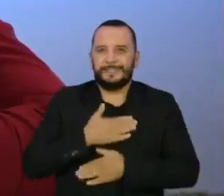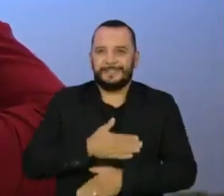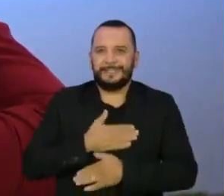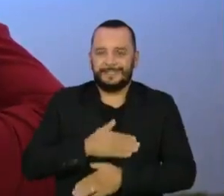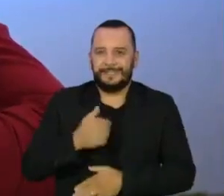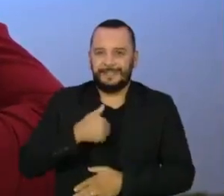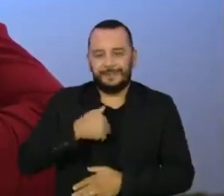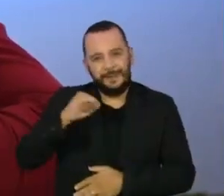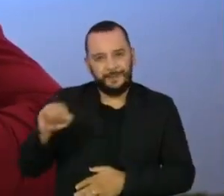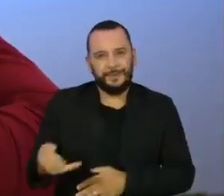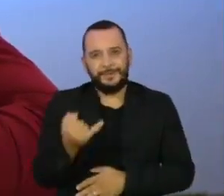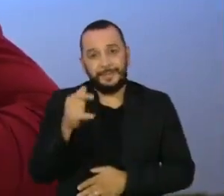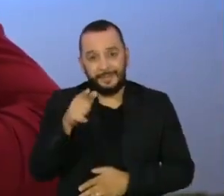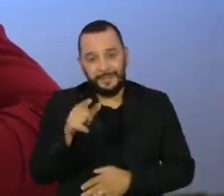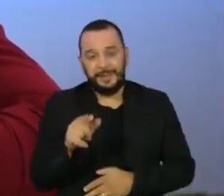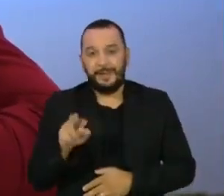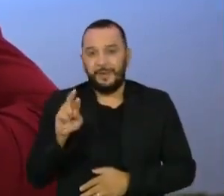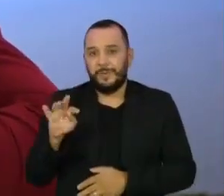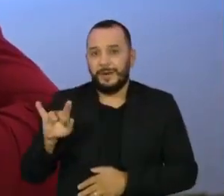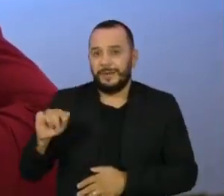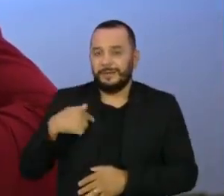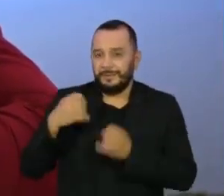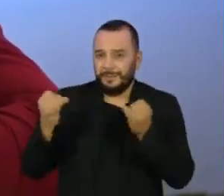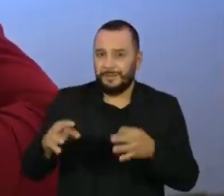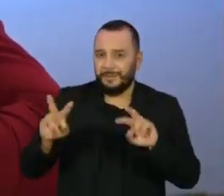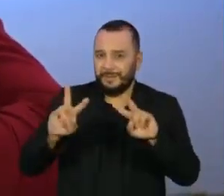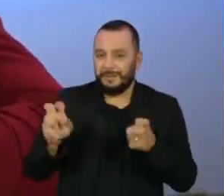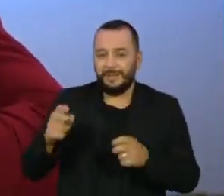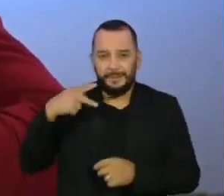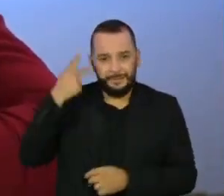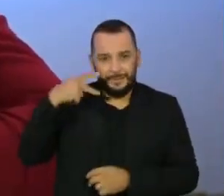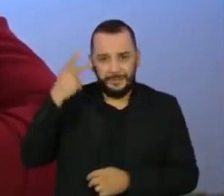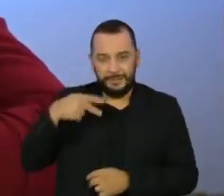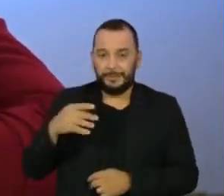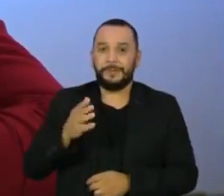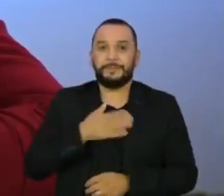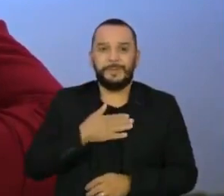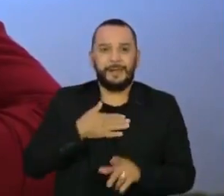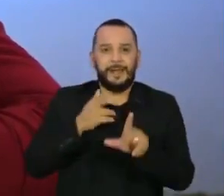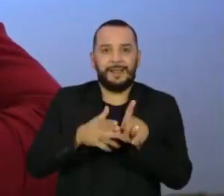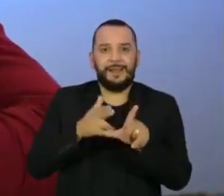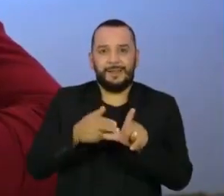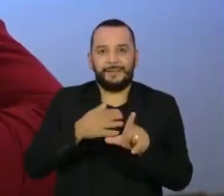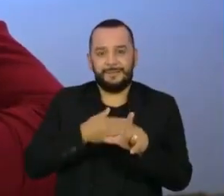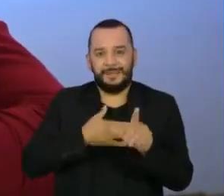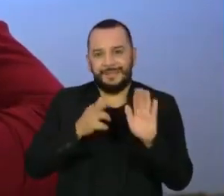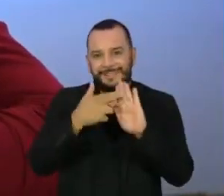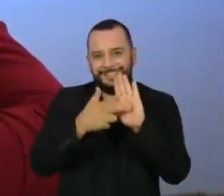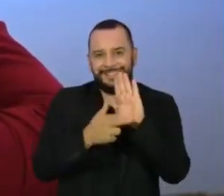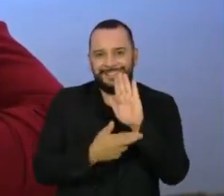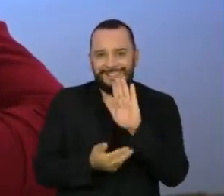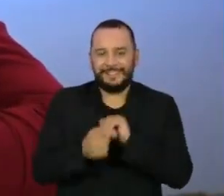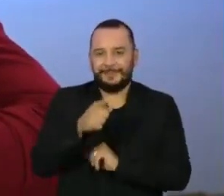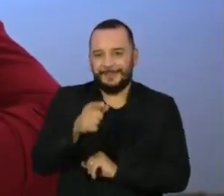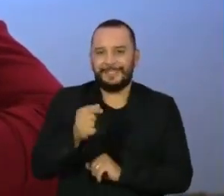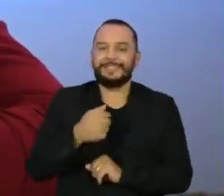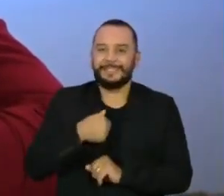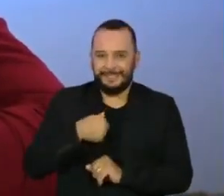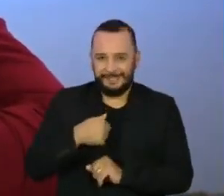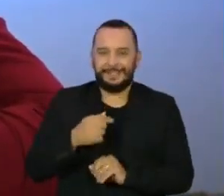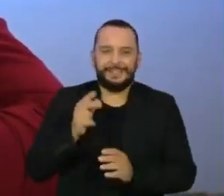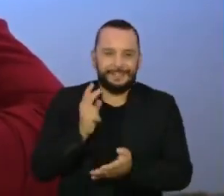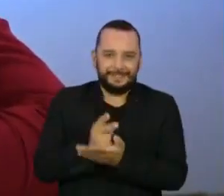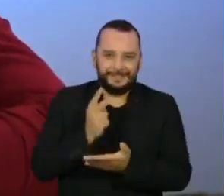Quero aproveitar aqui o gancho da Roberta nessa questão política e minha live, minhas regras, né, Tereza? Eu acho que você coloca algumas